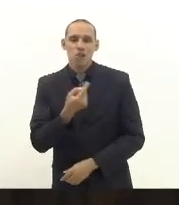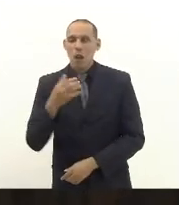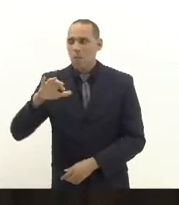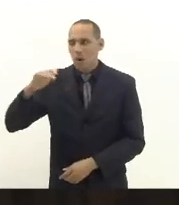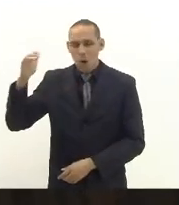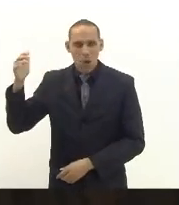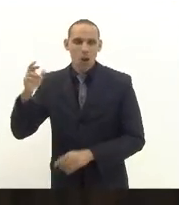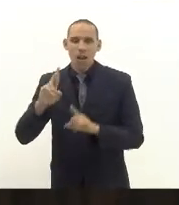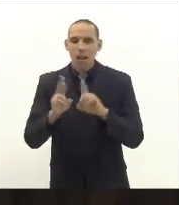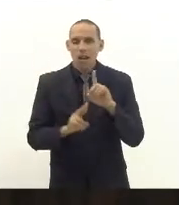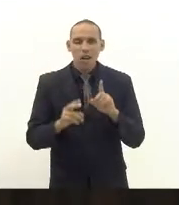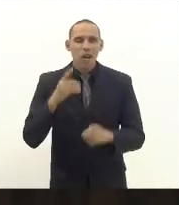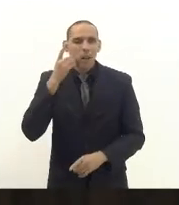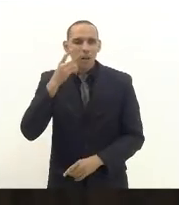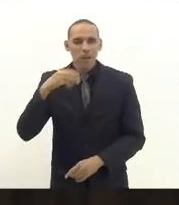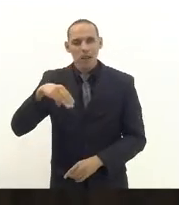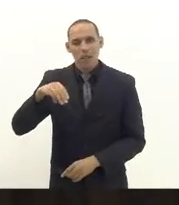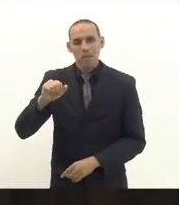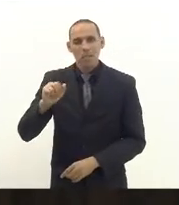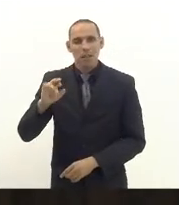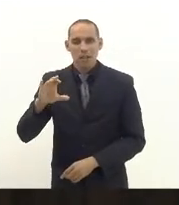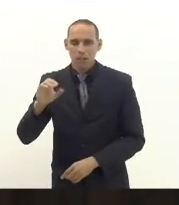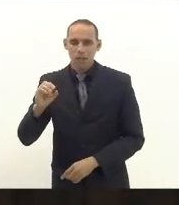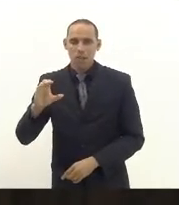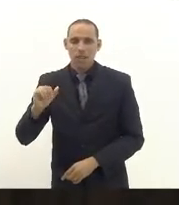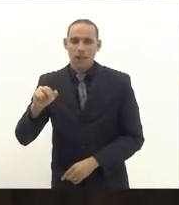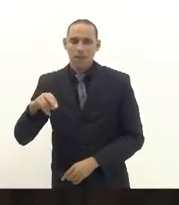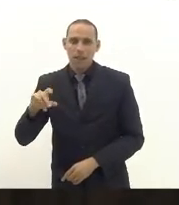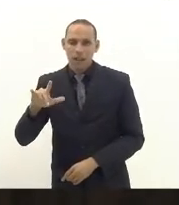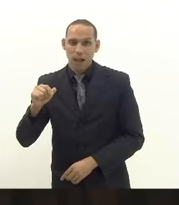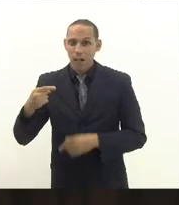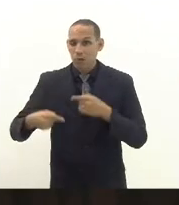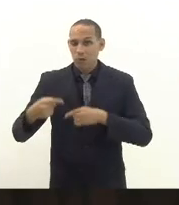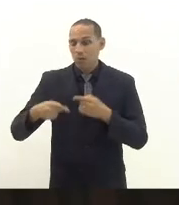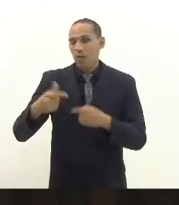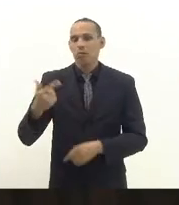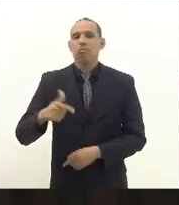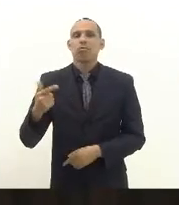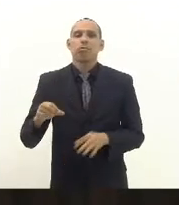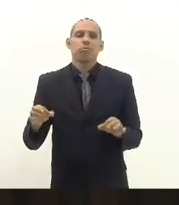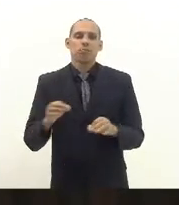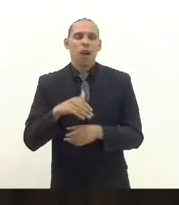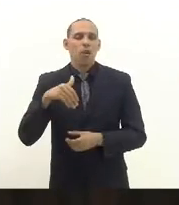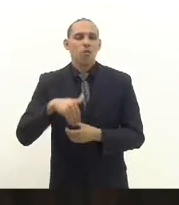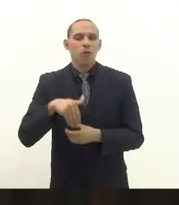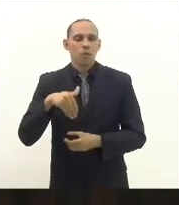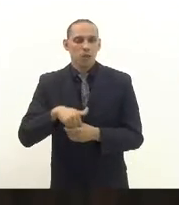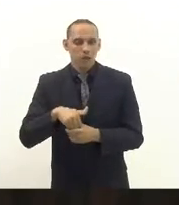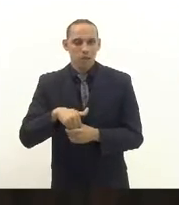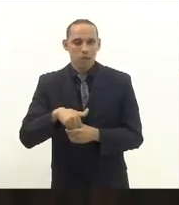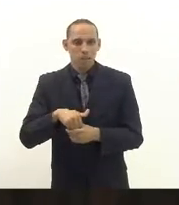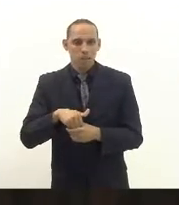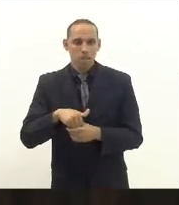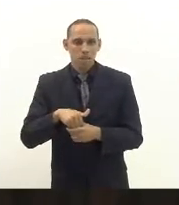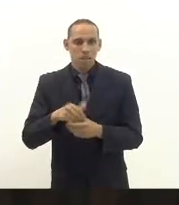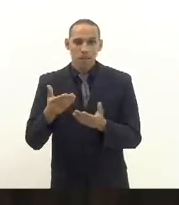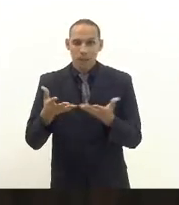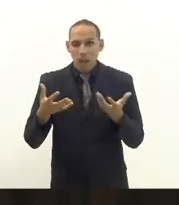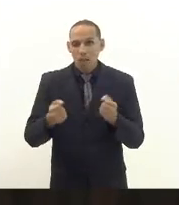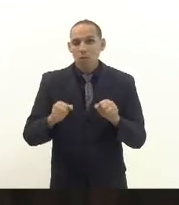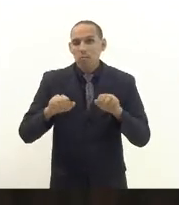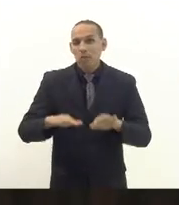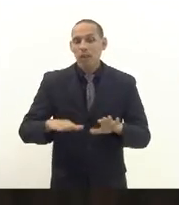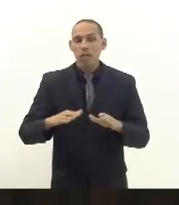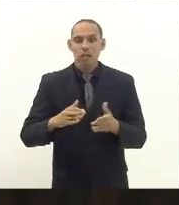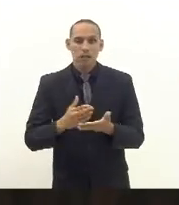relator Deputado Márcio canela em discussão 90 e Queira discutir encerrada a discussão em votação se onde que